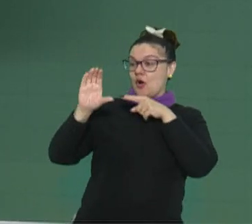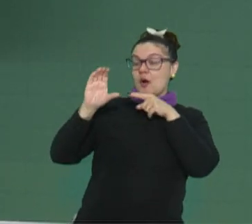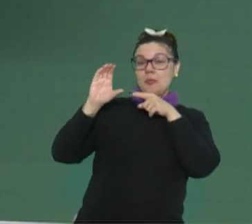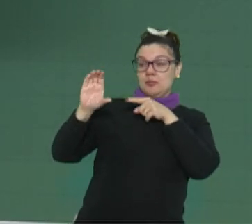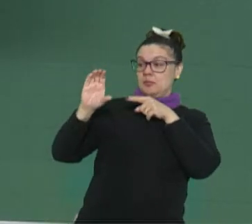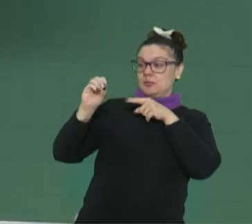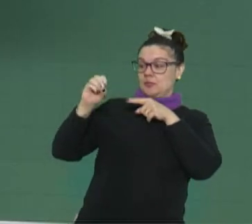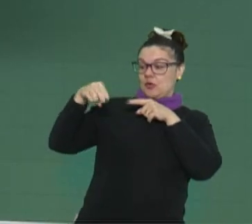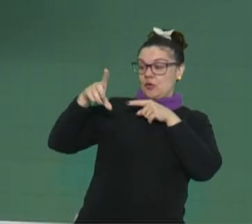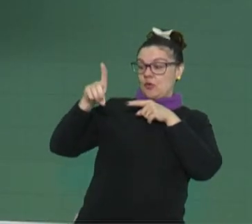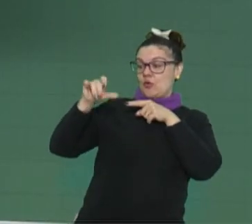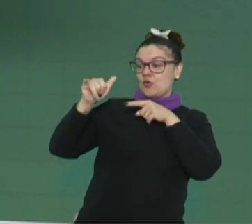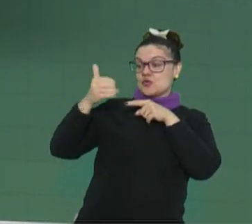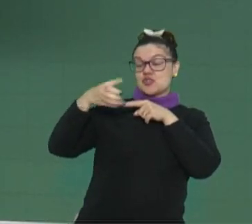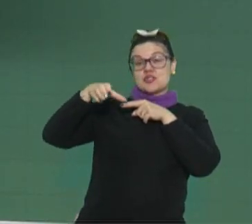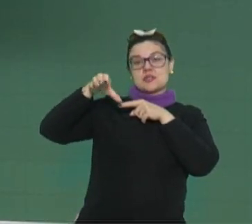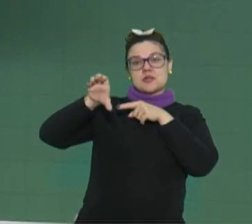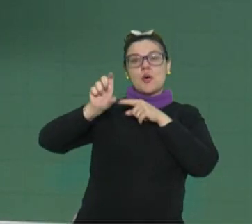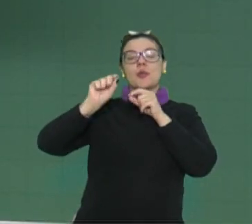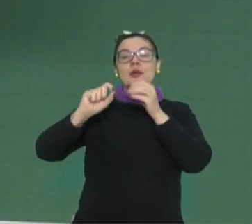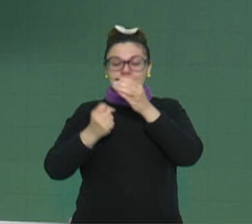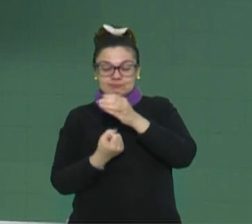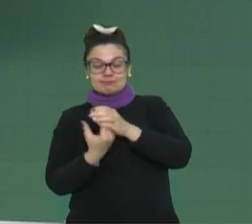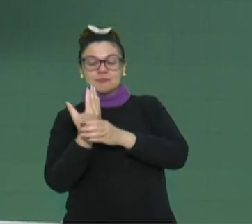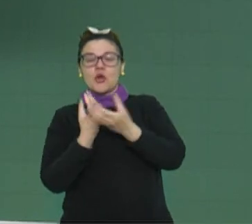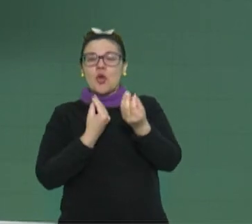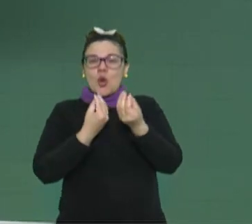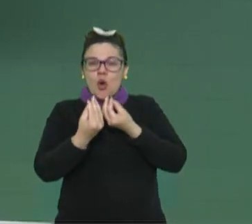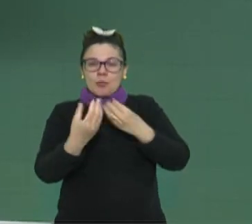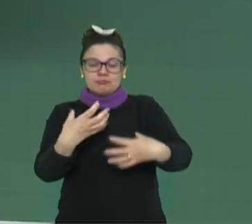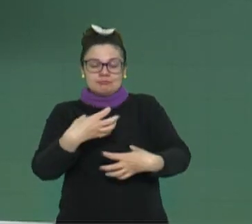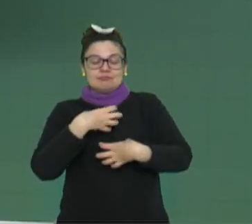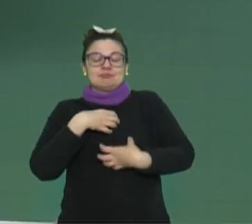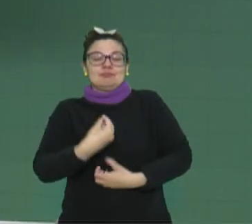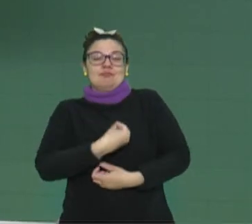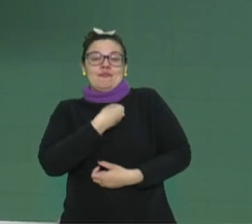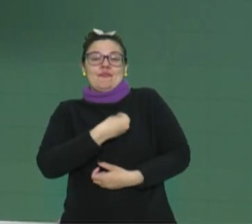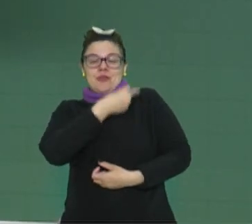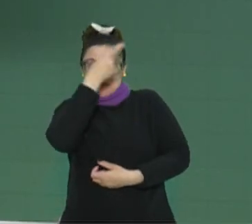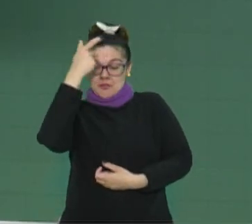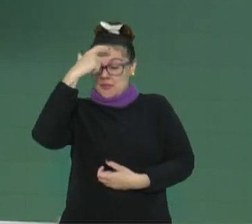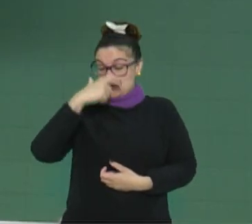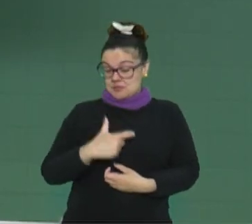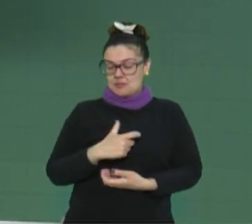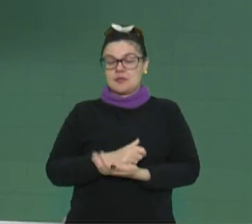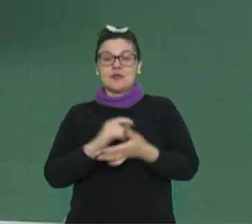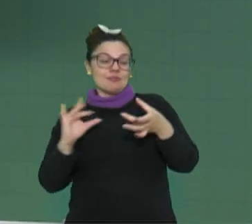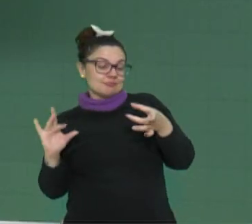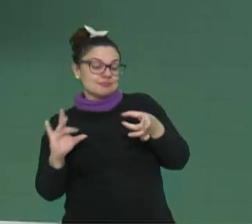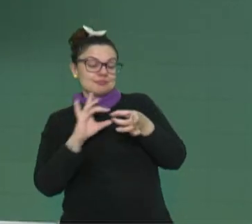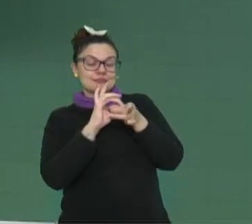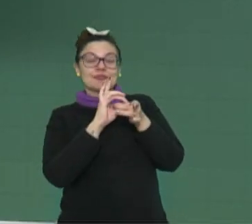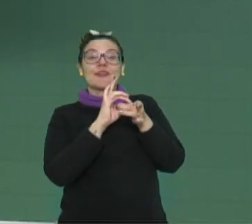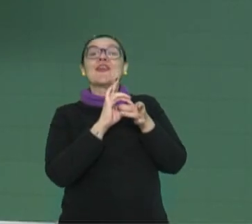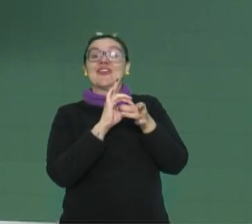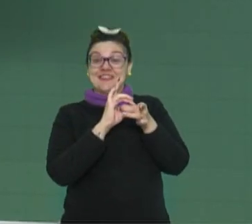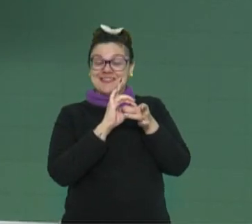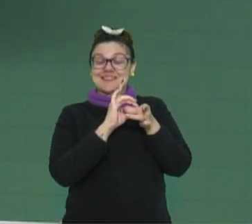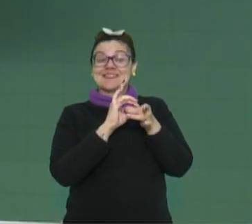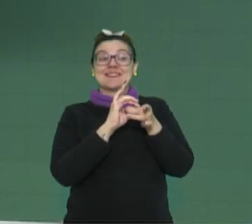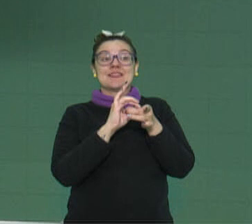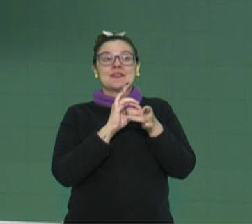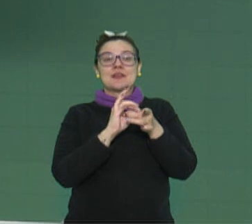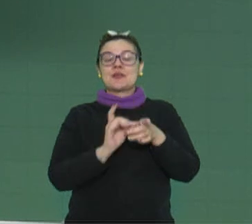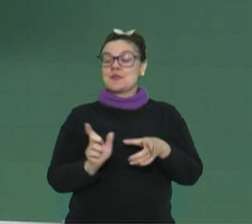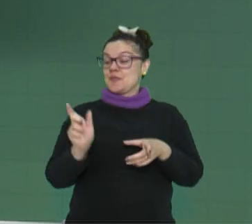penso a condição humana, eu estou pensando sobre o modo de vida que o ser humano age. Então, veja a conexão de uma coisa com a outra.